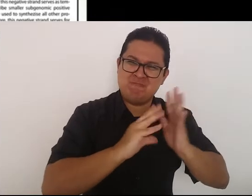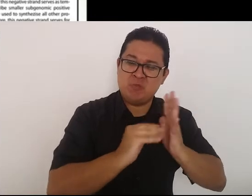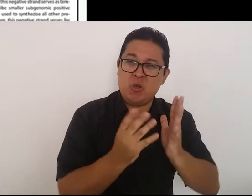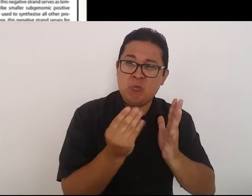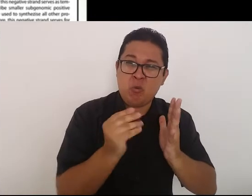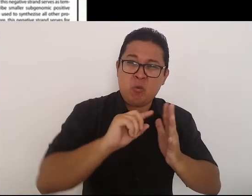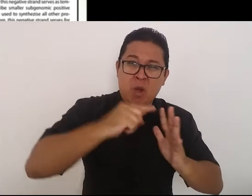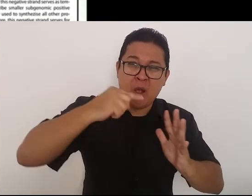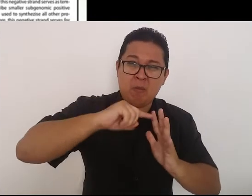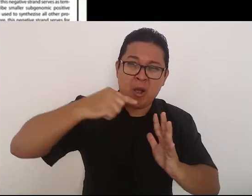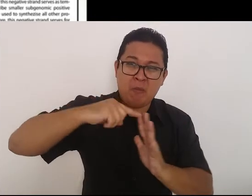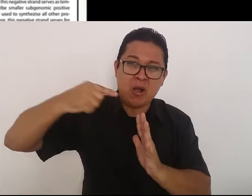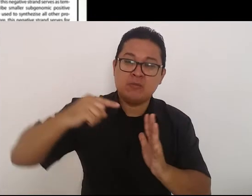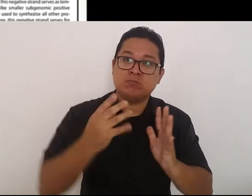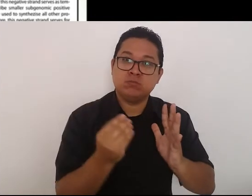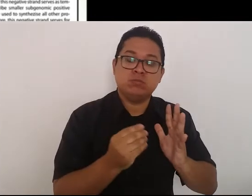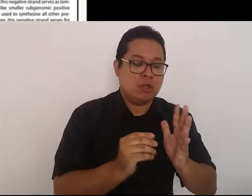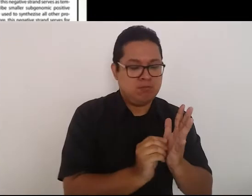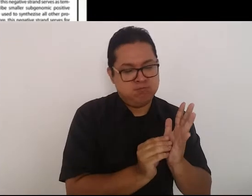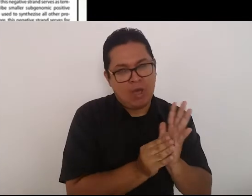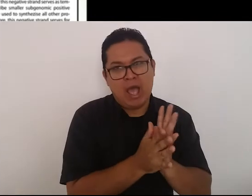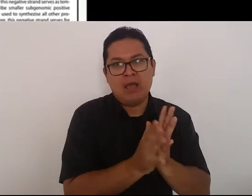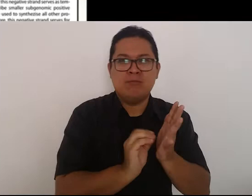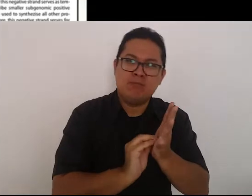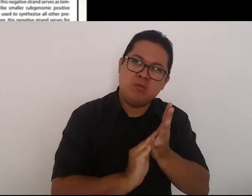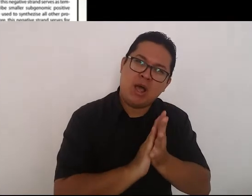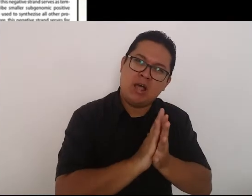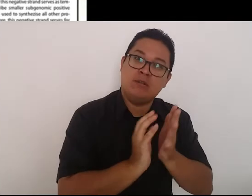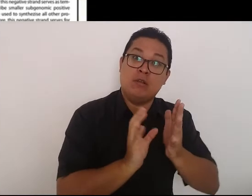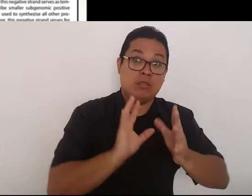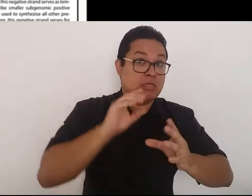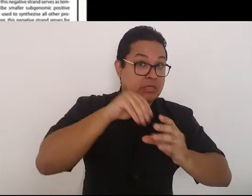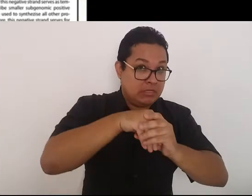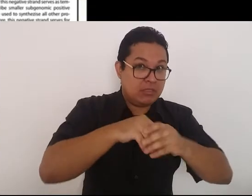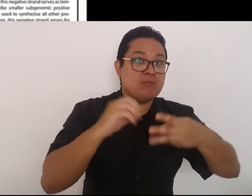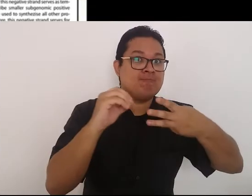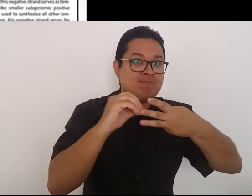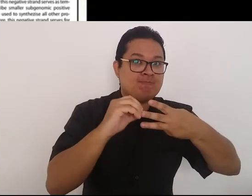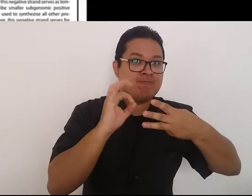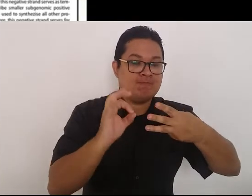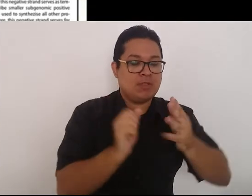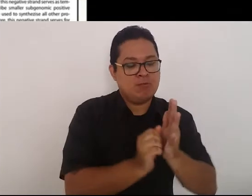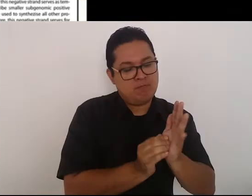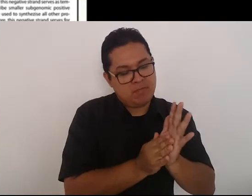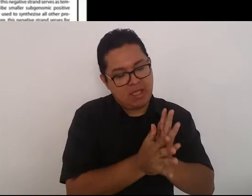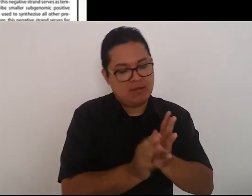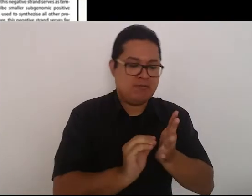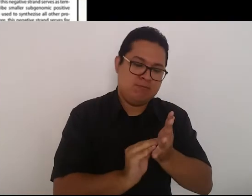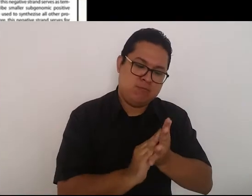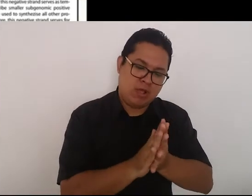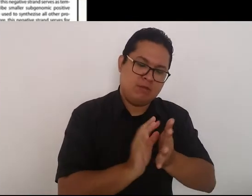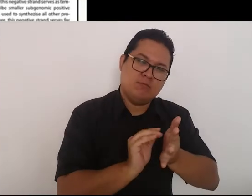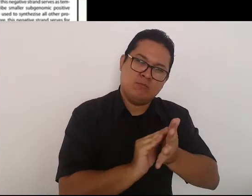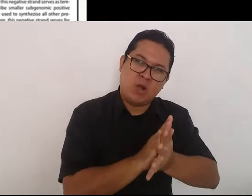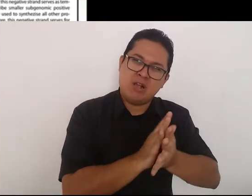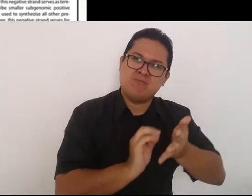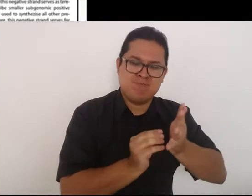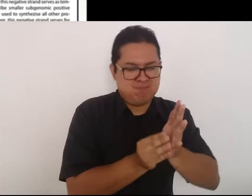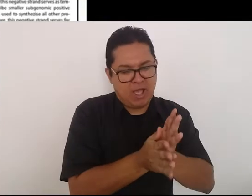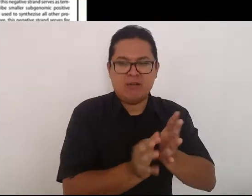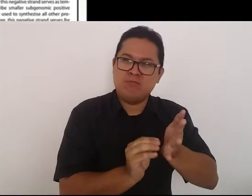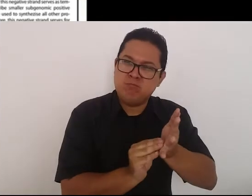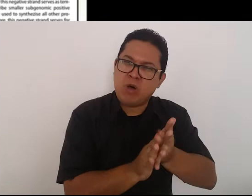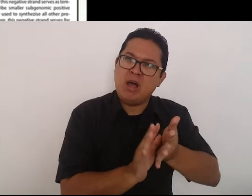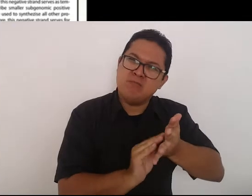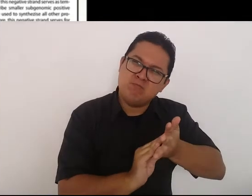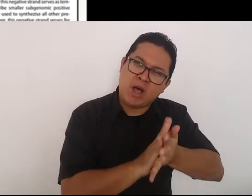E essas receitas ele distribui para os funcionários da sua célula, que são os ribossomos, fazer um monte de cópias, um